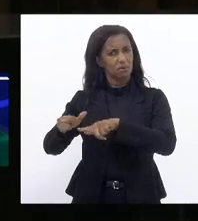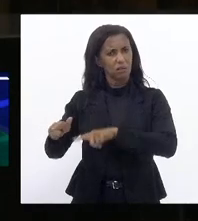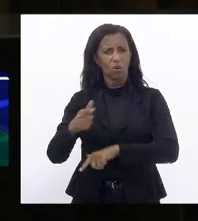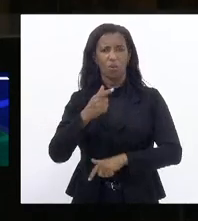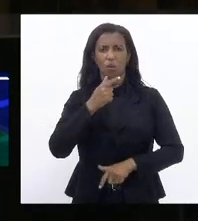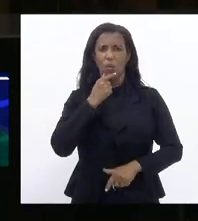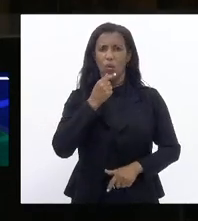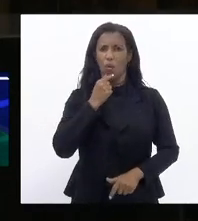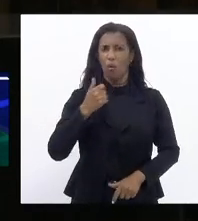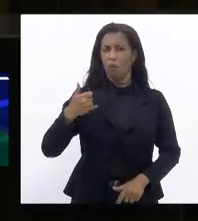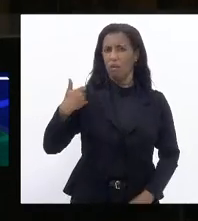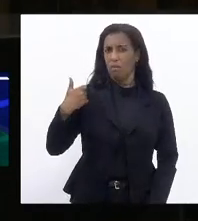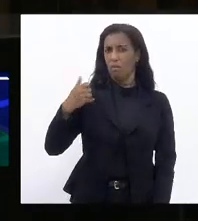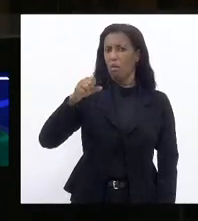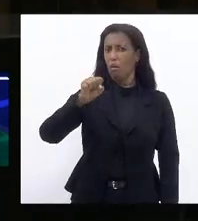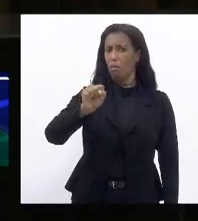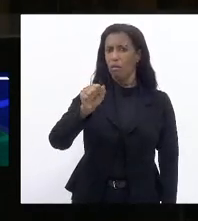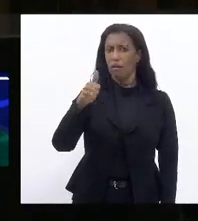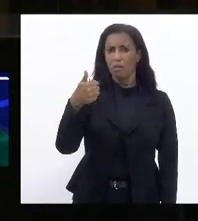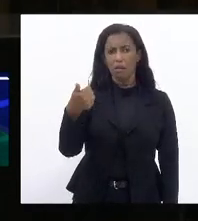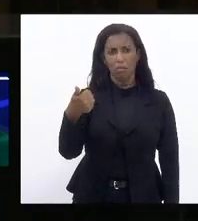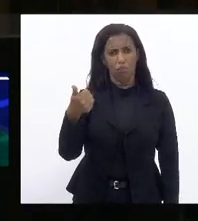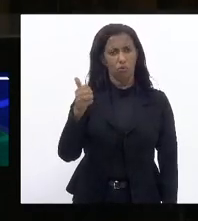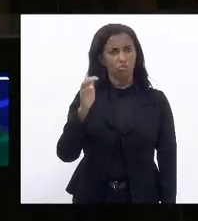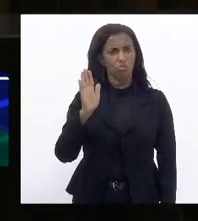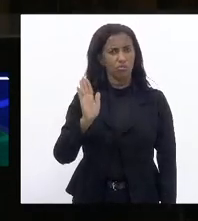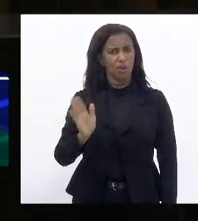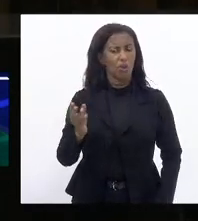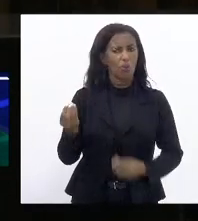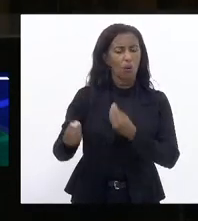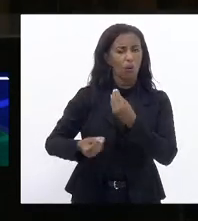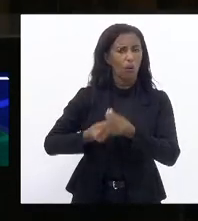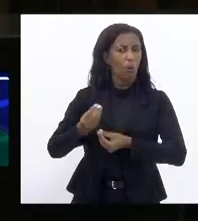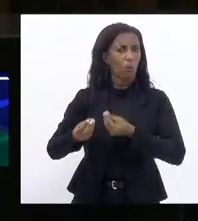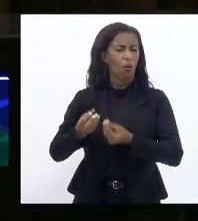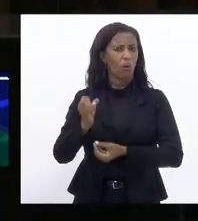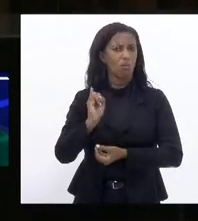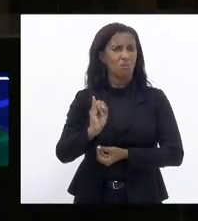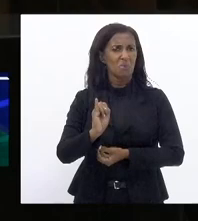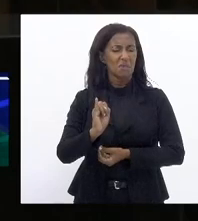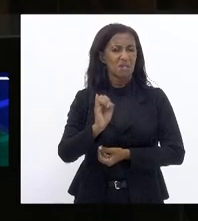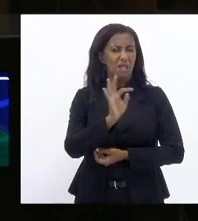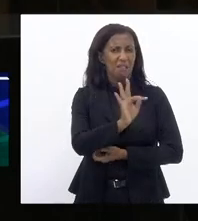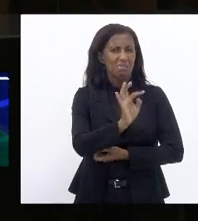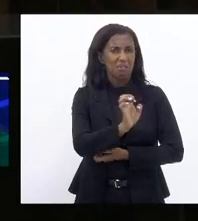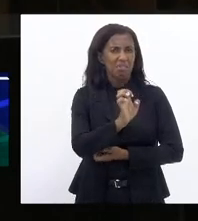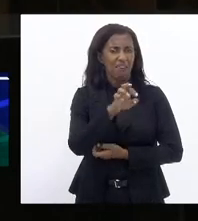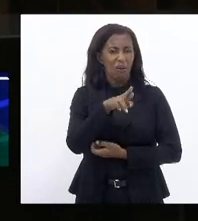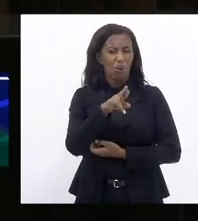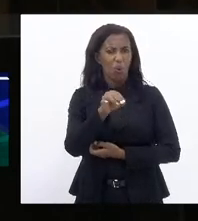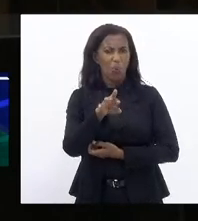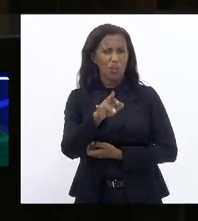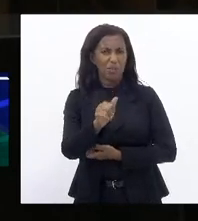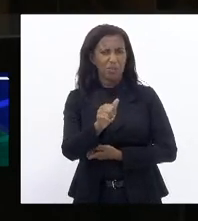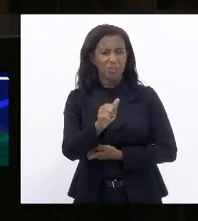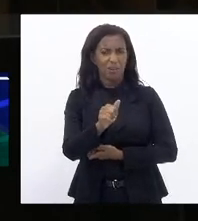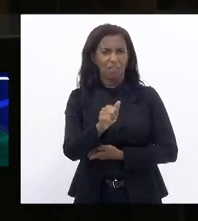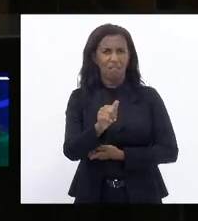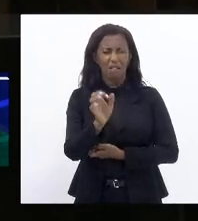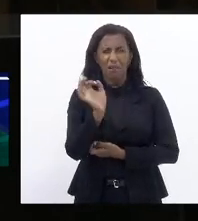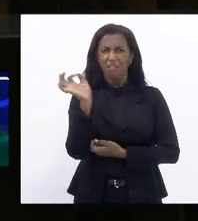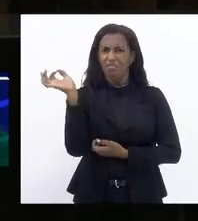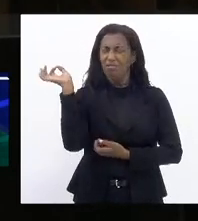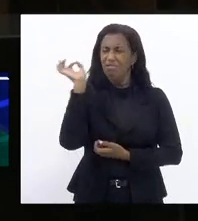homem de 81 anos de idade, como se fosse um terrorista. Nem aquele